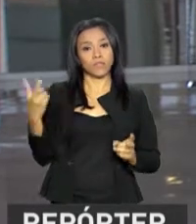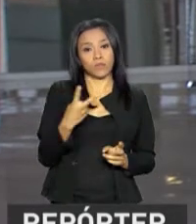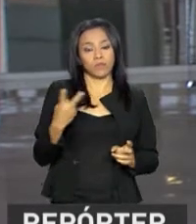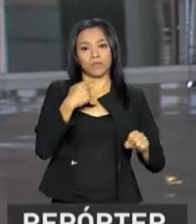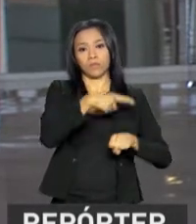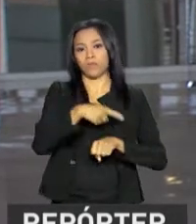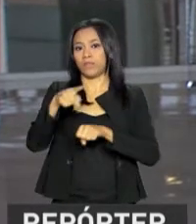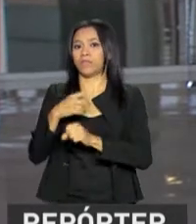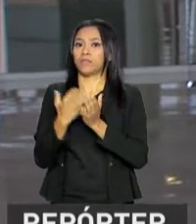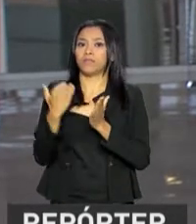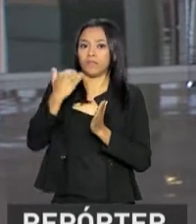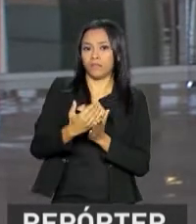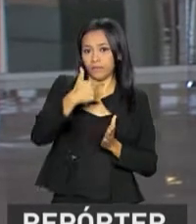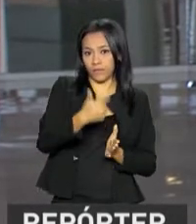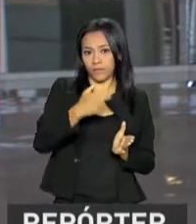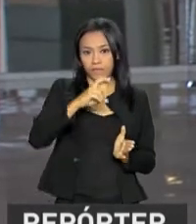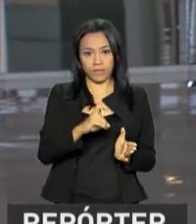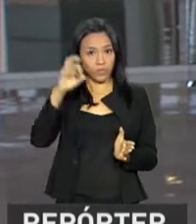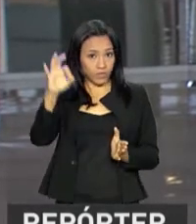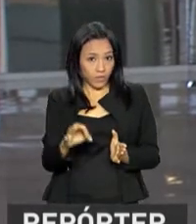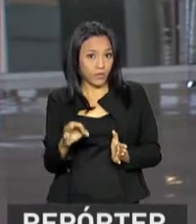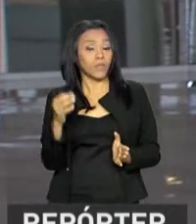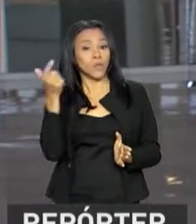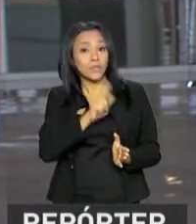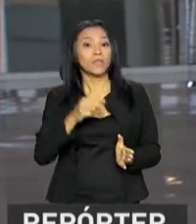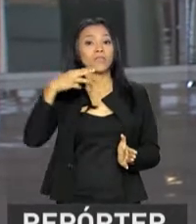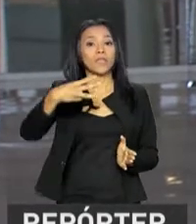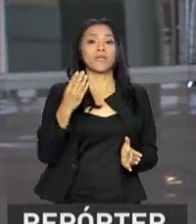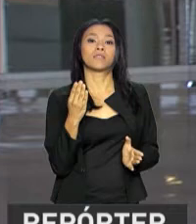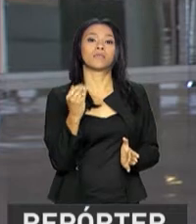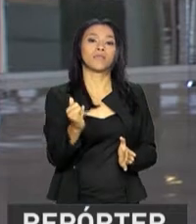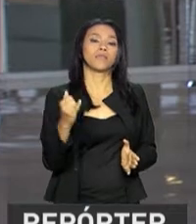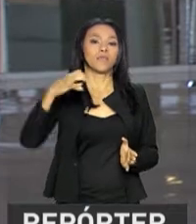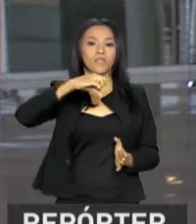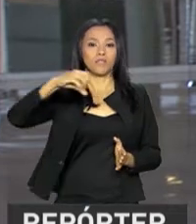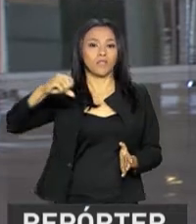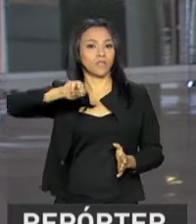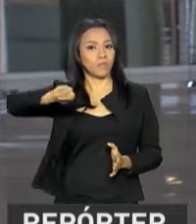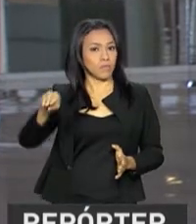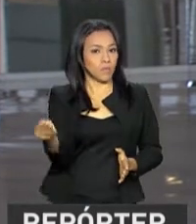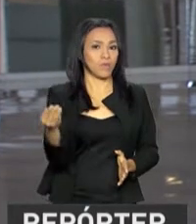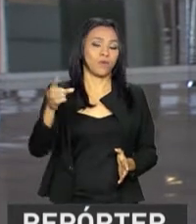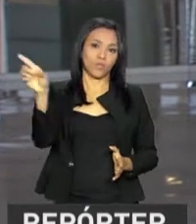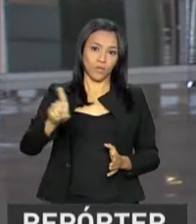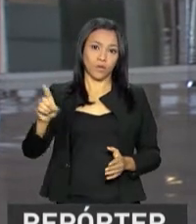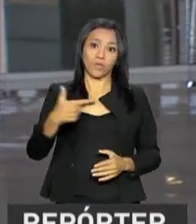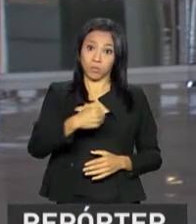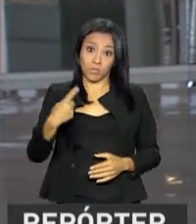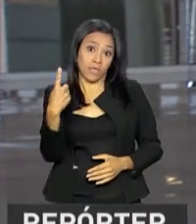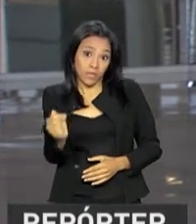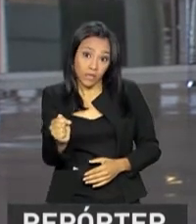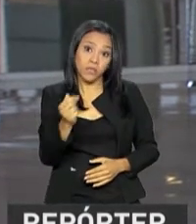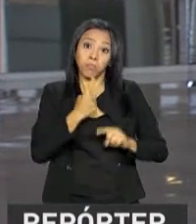25% e atingiu 3 bilhões e 900 milhões de dólares em 2017 com saldo positivo para